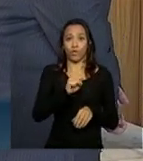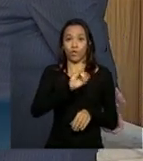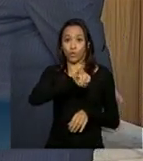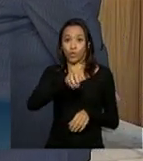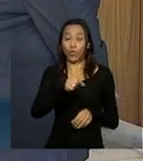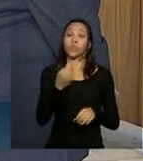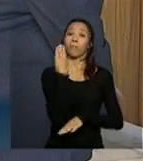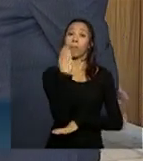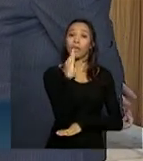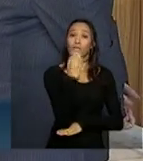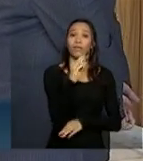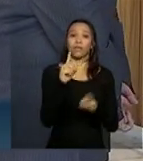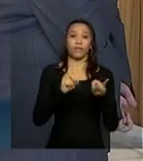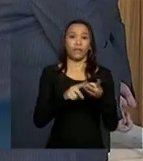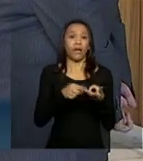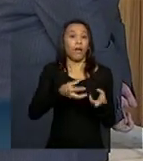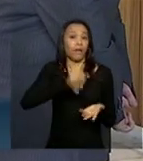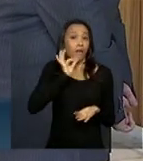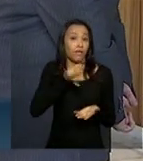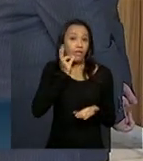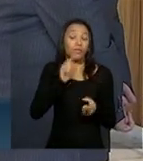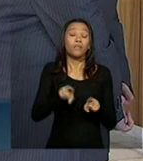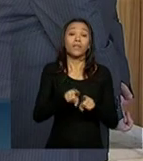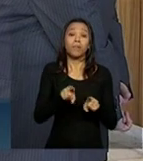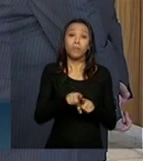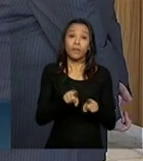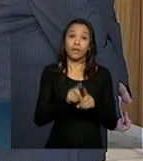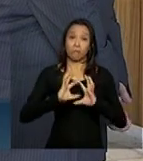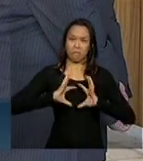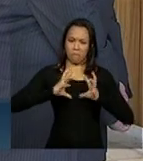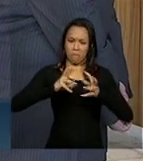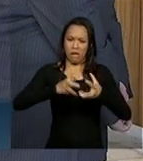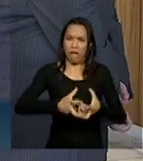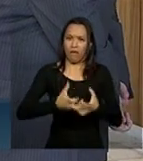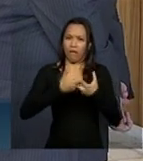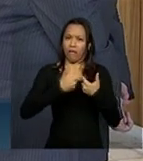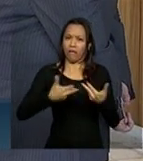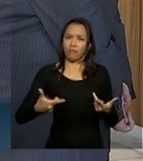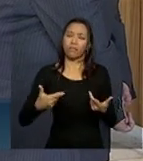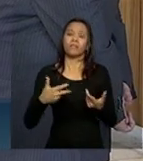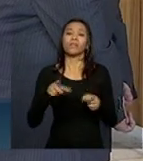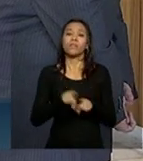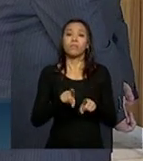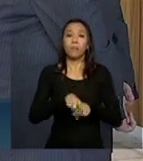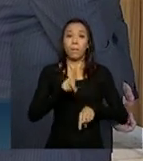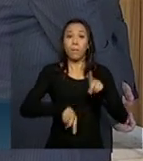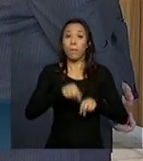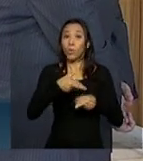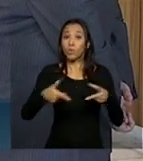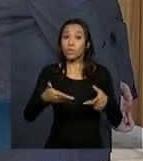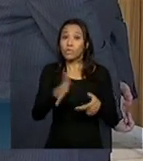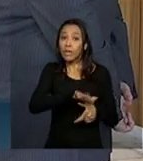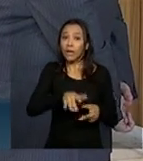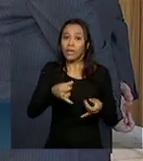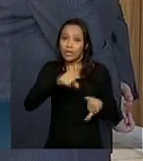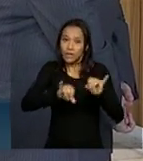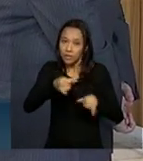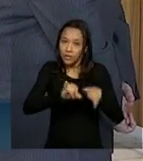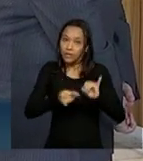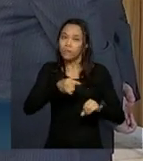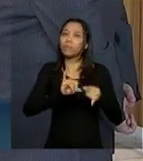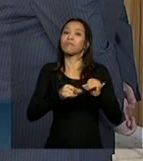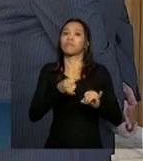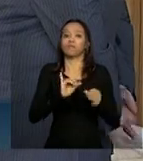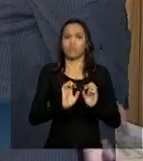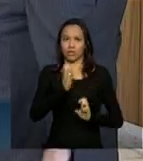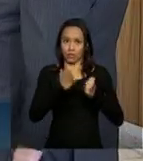madeira, café em grão e os remédios, máquinas mecânicas e elétricas e produtos para indústrias químicas são os produtos que